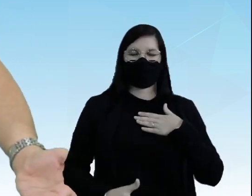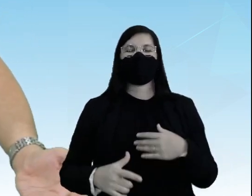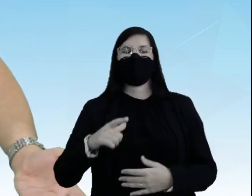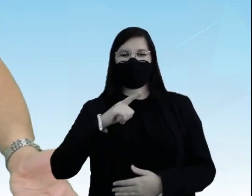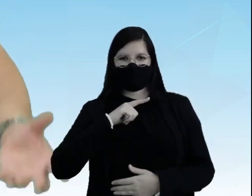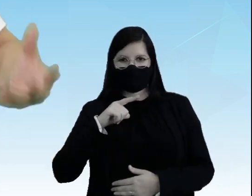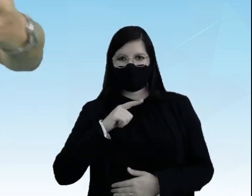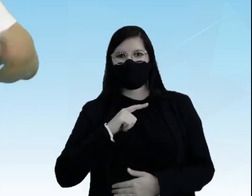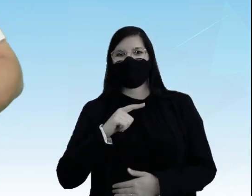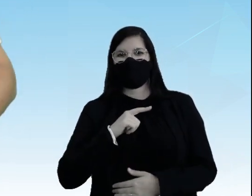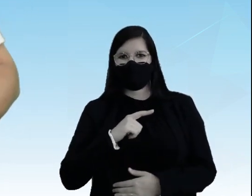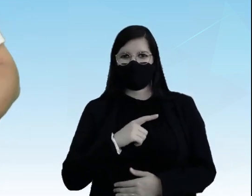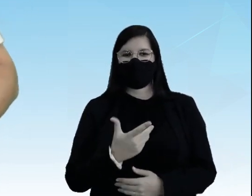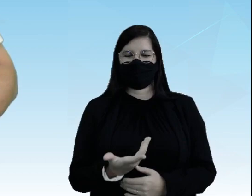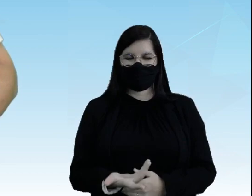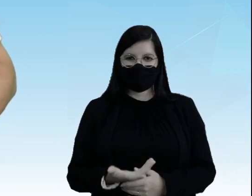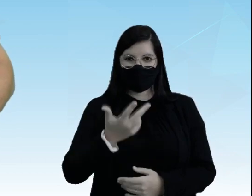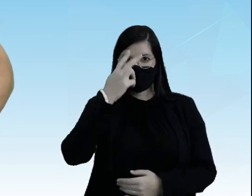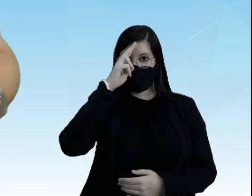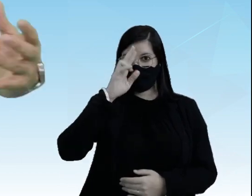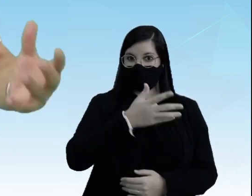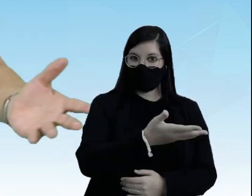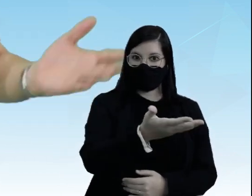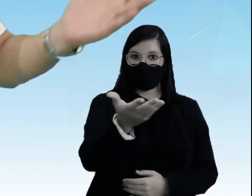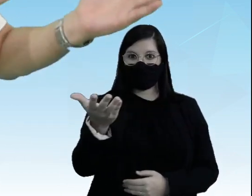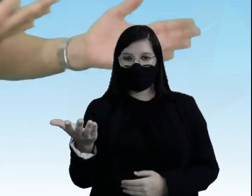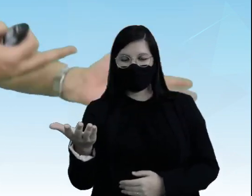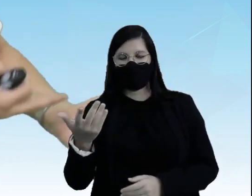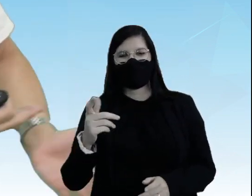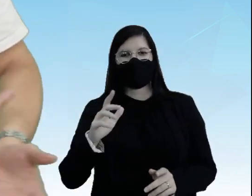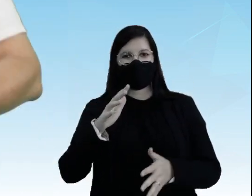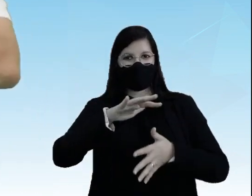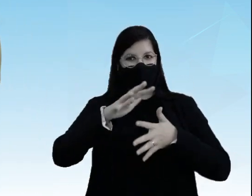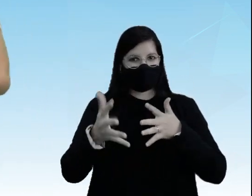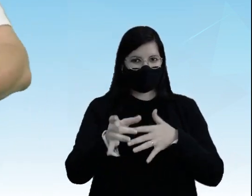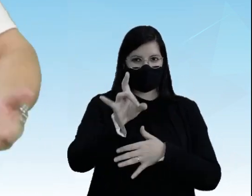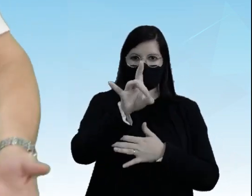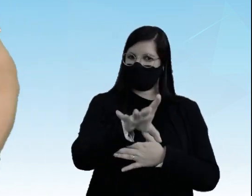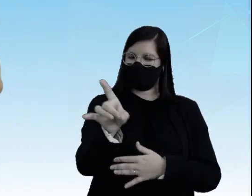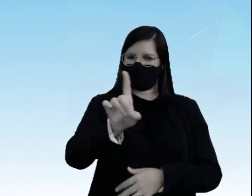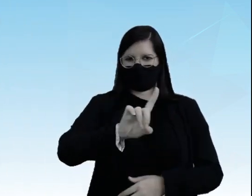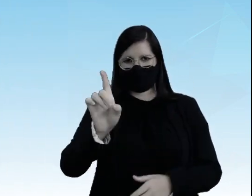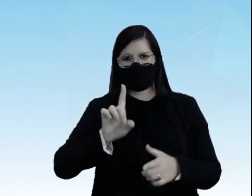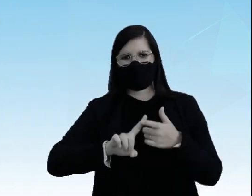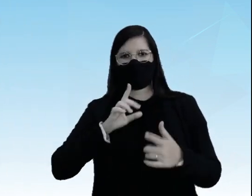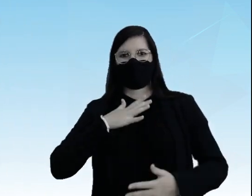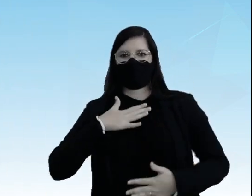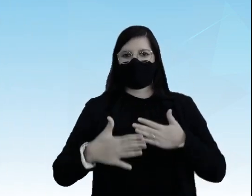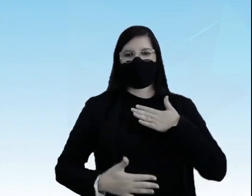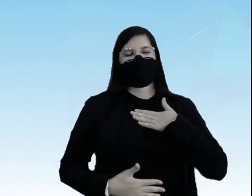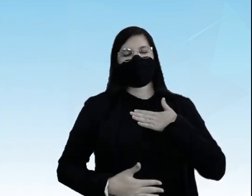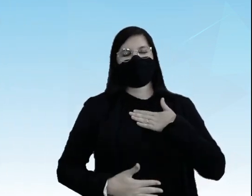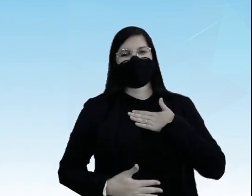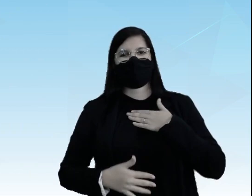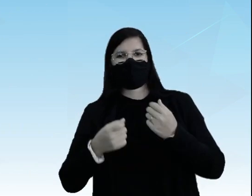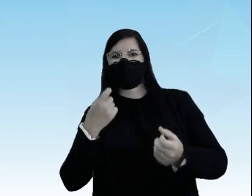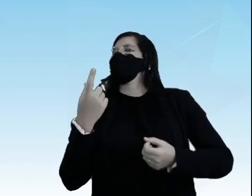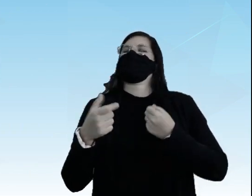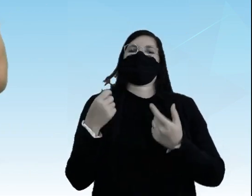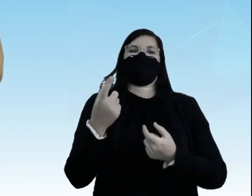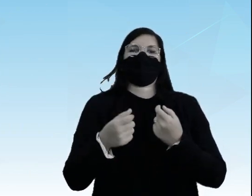temos, certo? E lembrar vocês que não só pela Libras, mas também, né, na questão do nosso corpo, muitas vezes, a gente